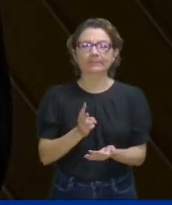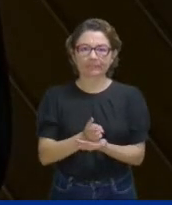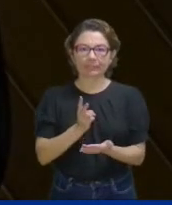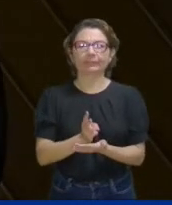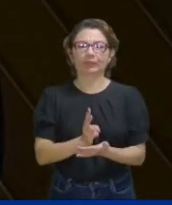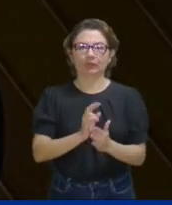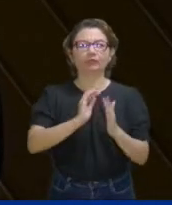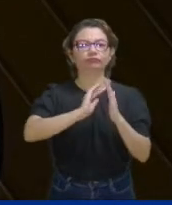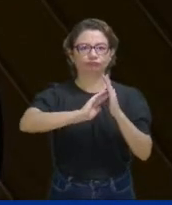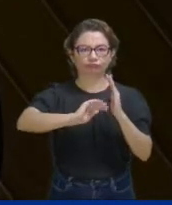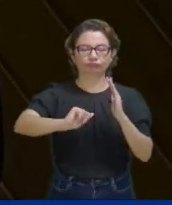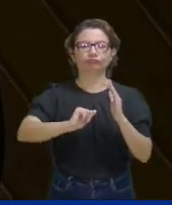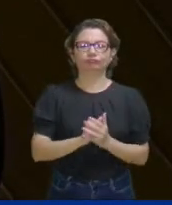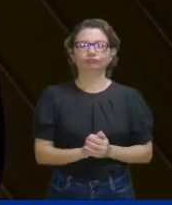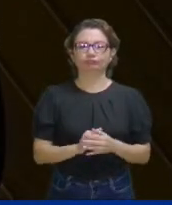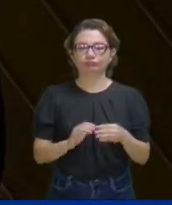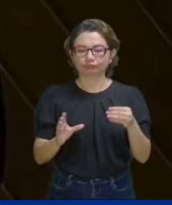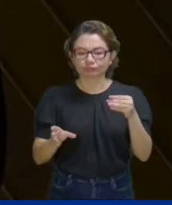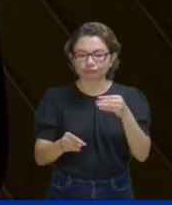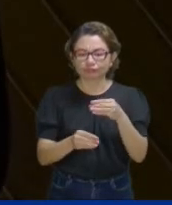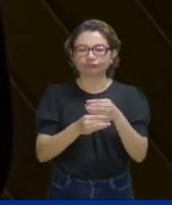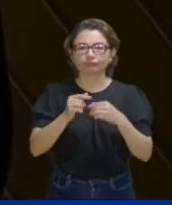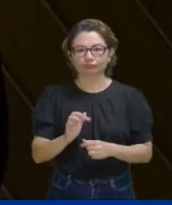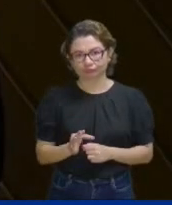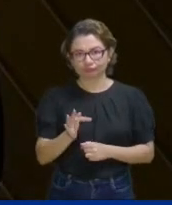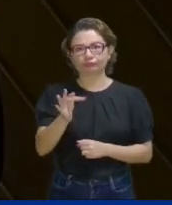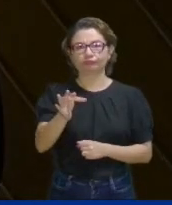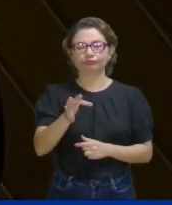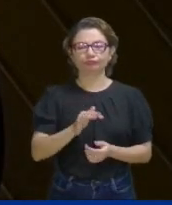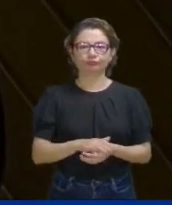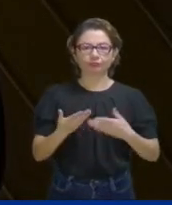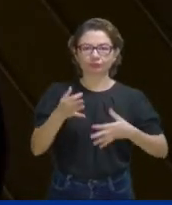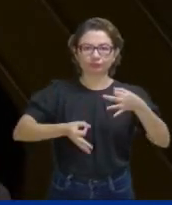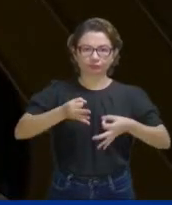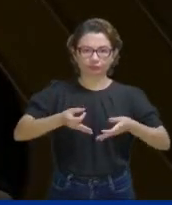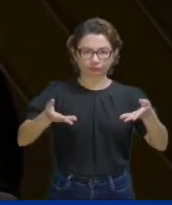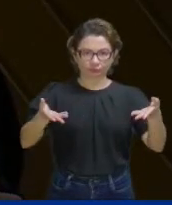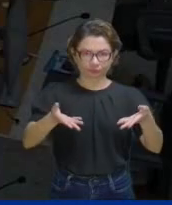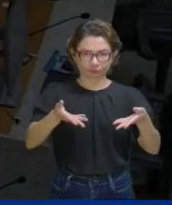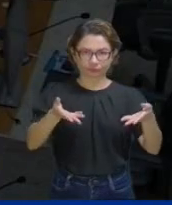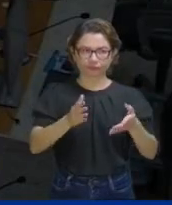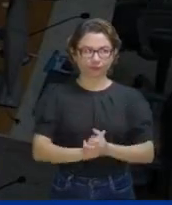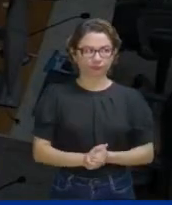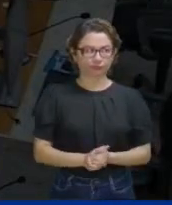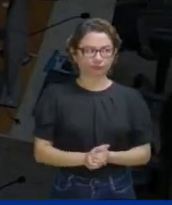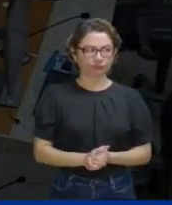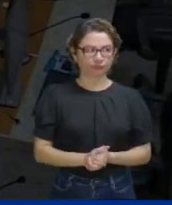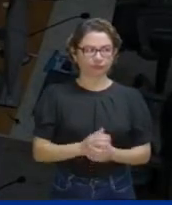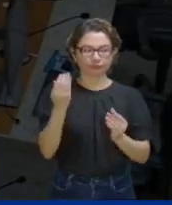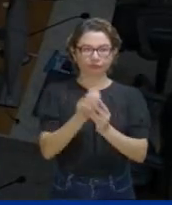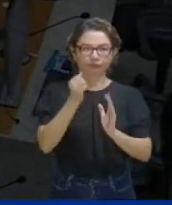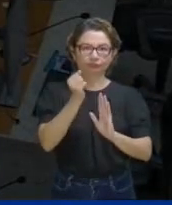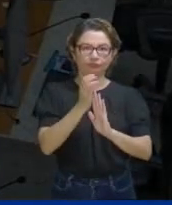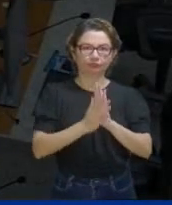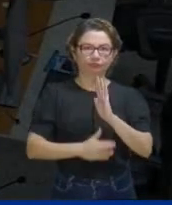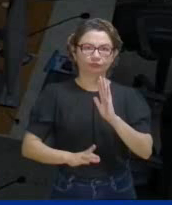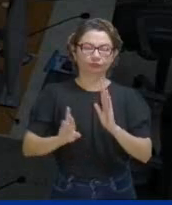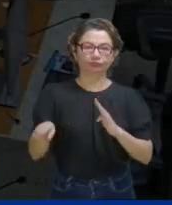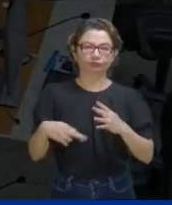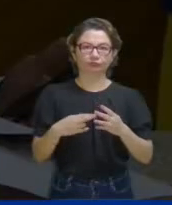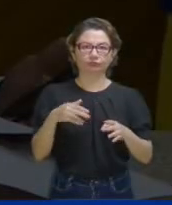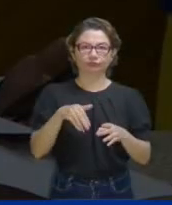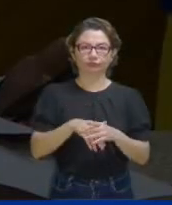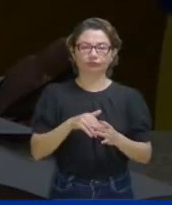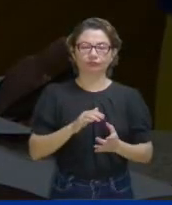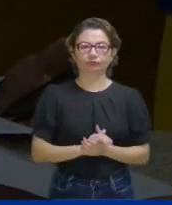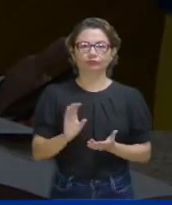no retirada recurso de pauta eleitoral para na incluir prestação de em conta. outra ocasião. Número do processo Correto. Então está em julgamento agora os embargos de declaração no recurso eleitoral